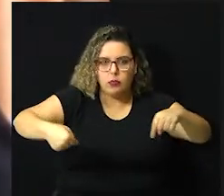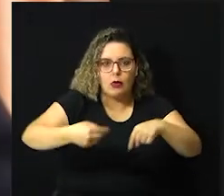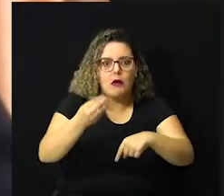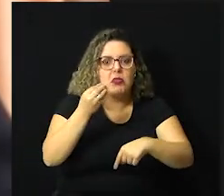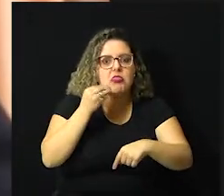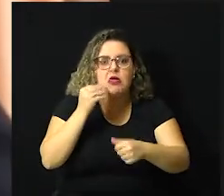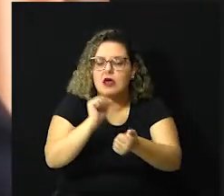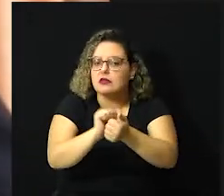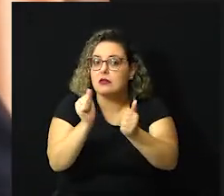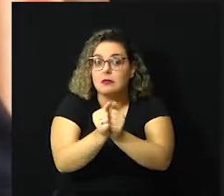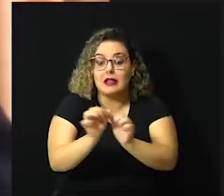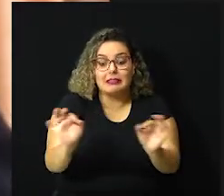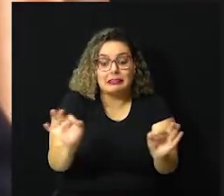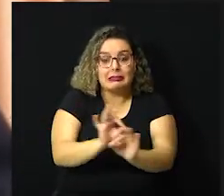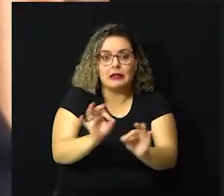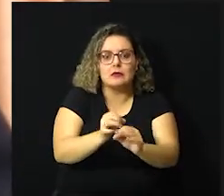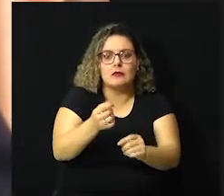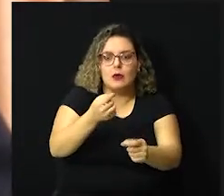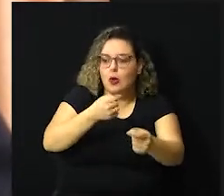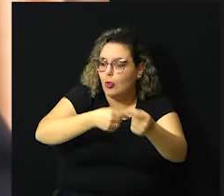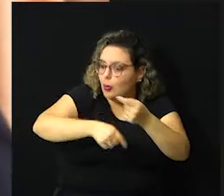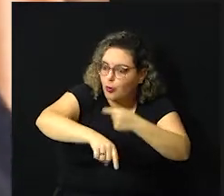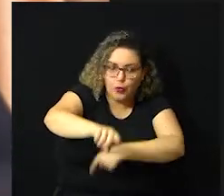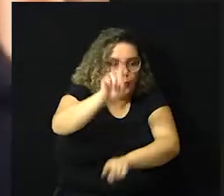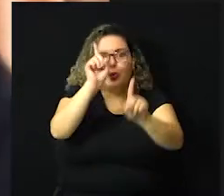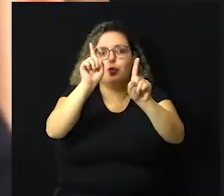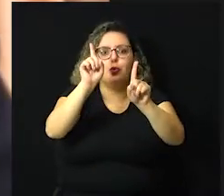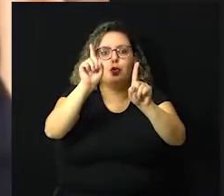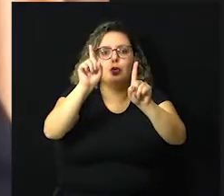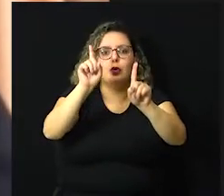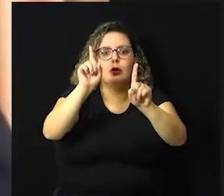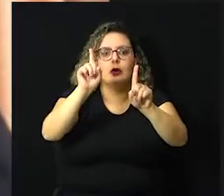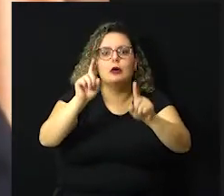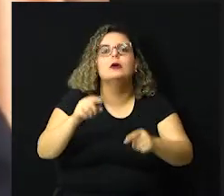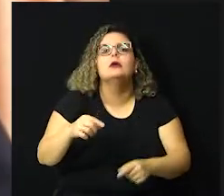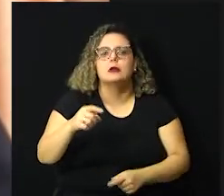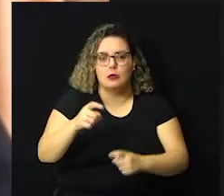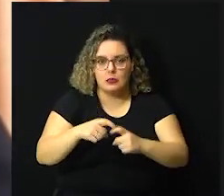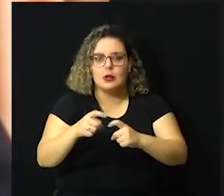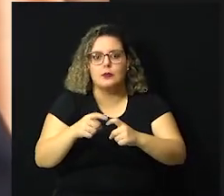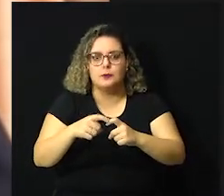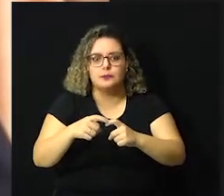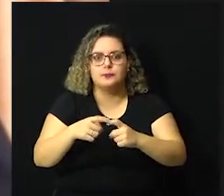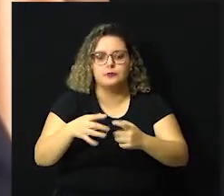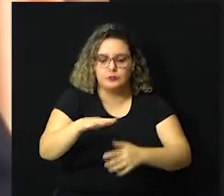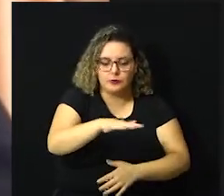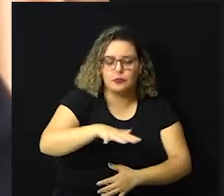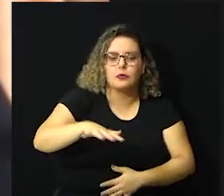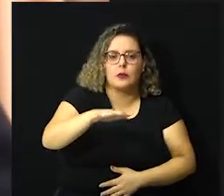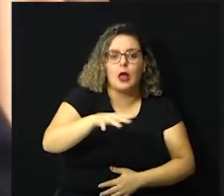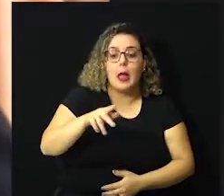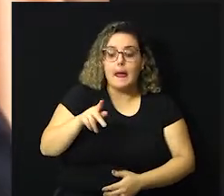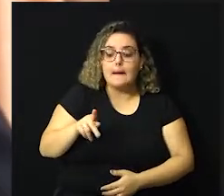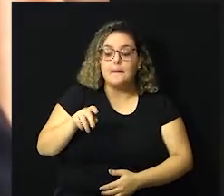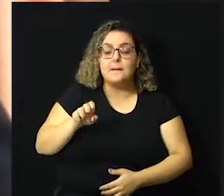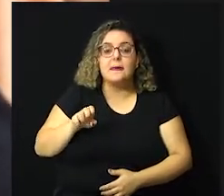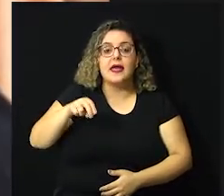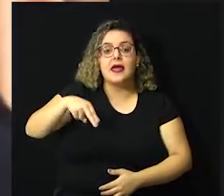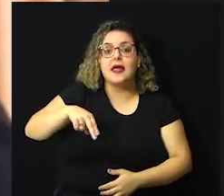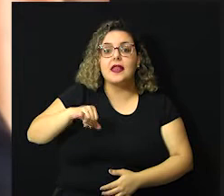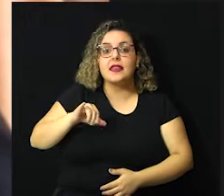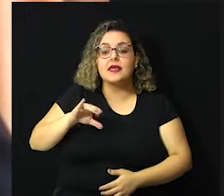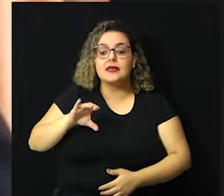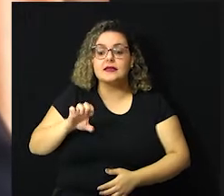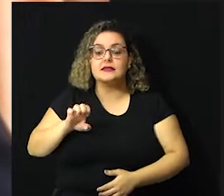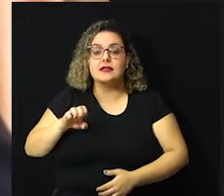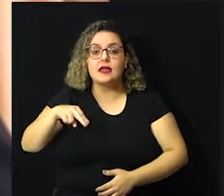testes adequados, e foi uma revolução na medicina, o famoso antibiótico, entre eles a penicilina. A penicilina surgiu